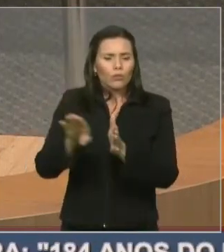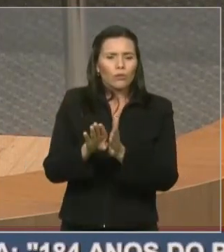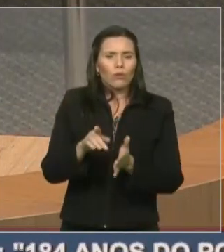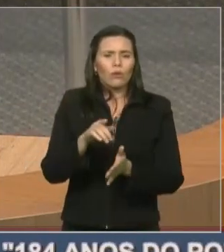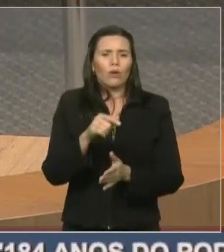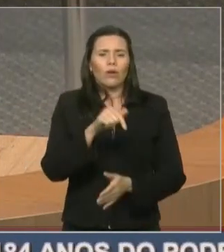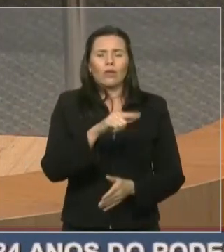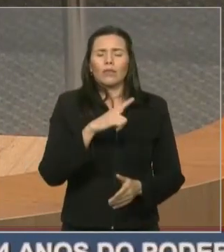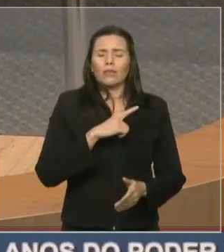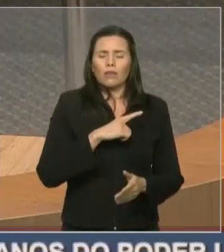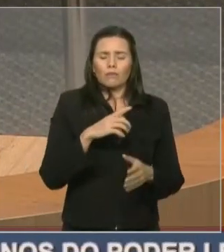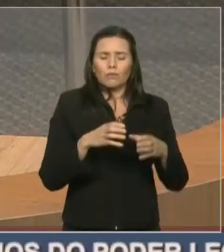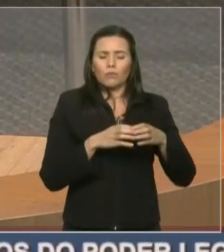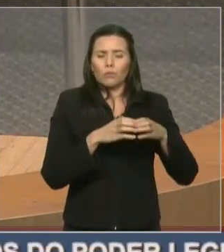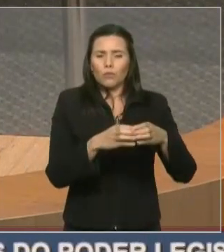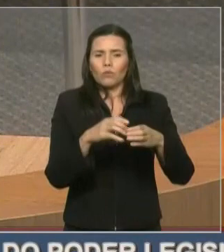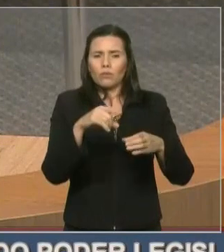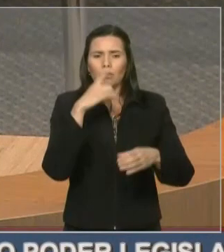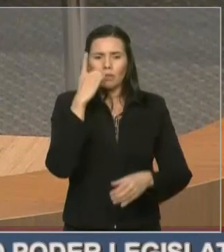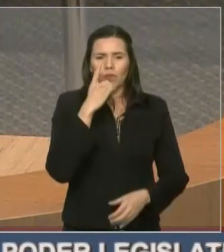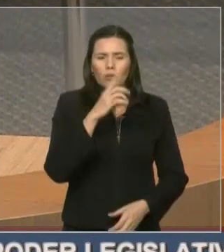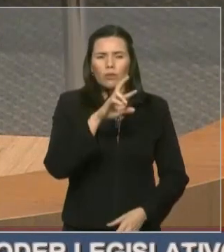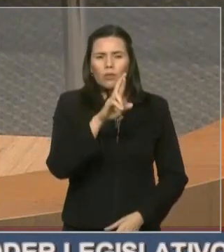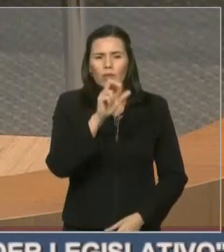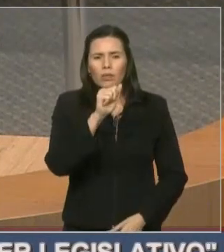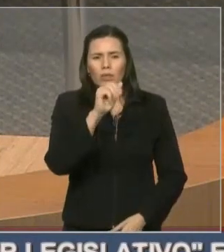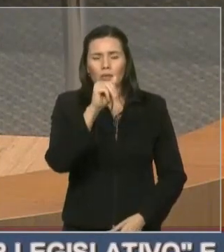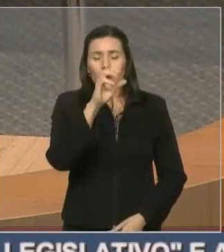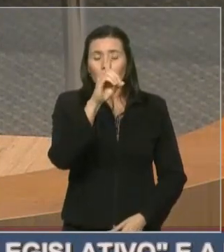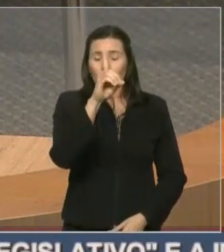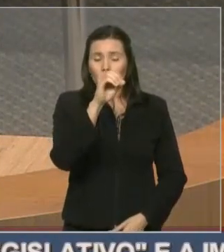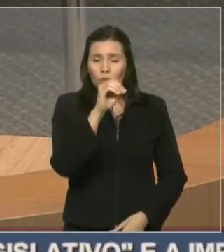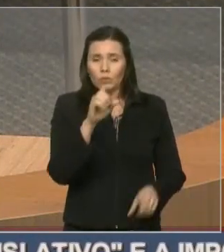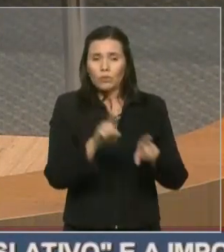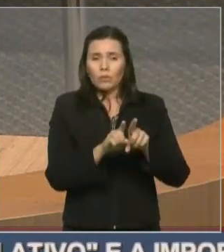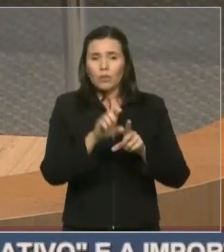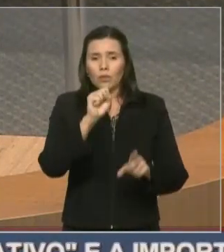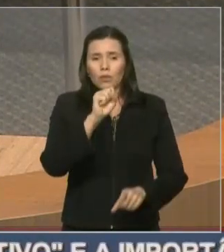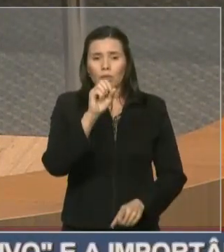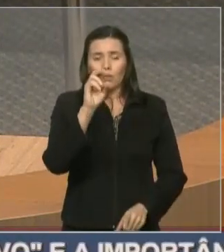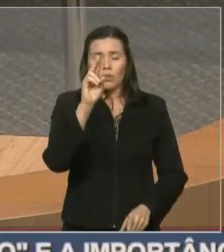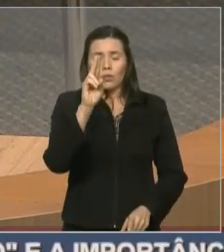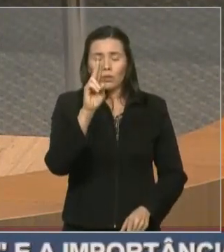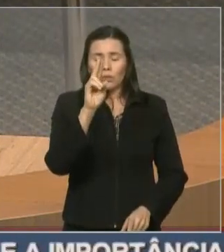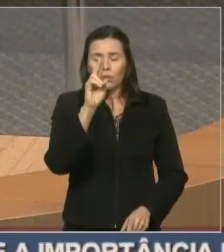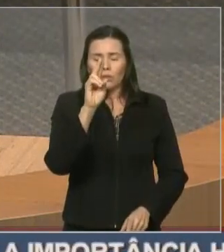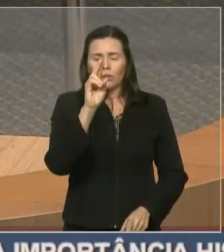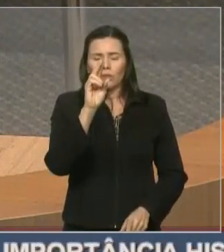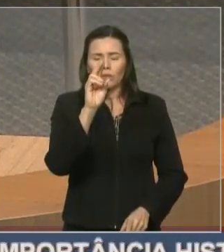Leal, Wilson Neiva, Dan Souza, Salvo-Dino,